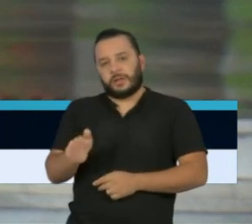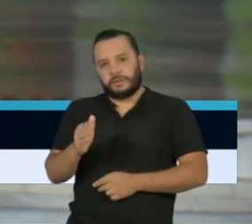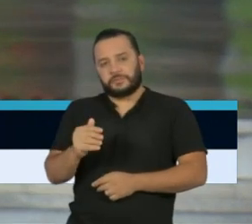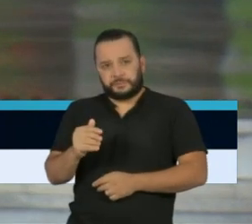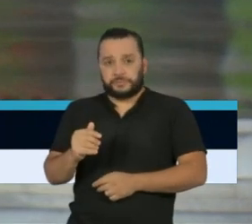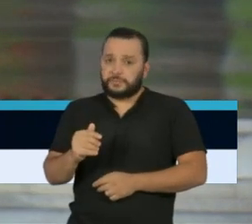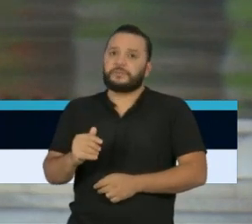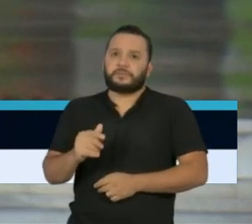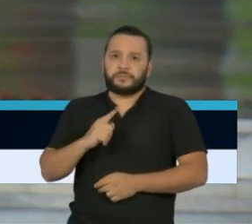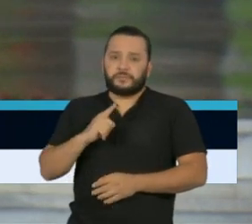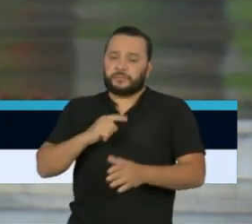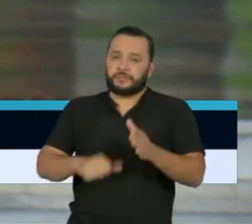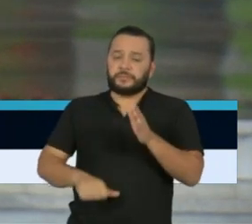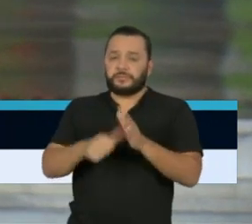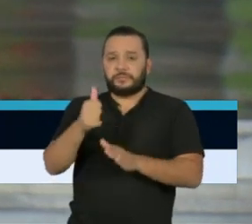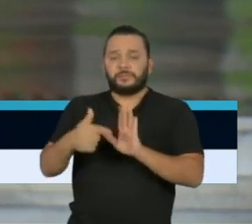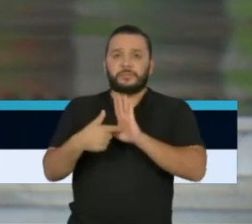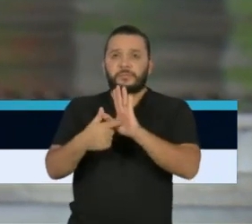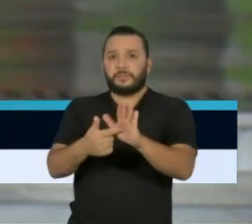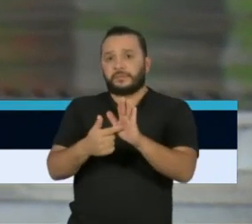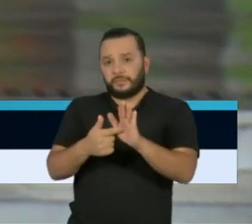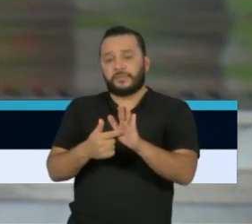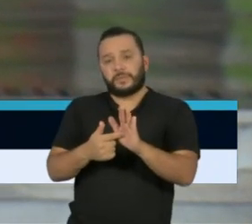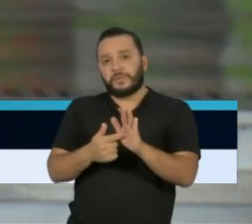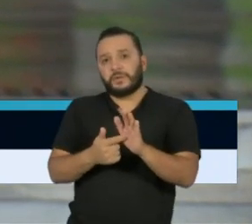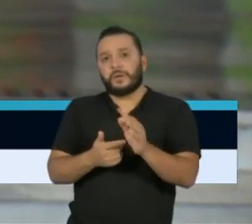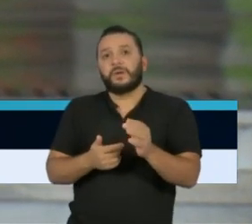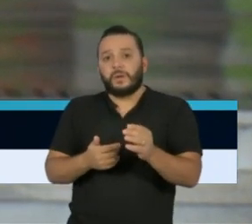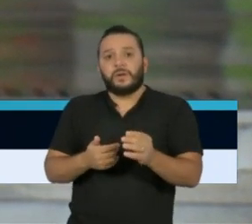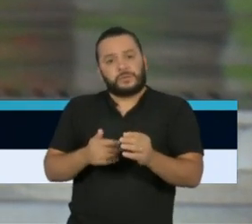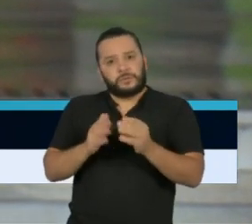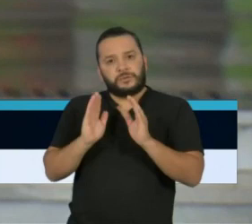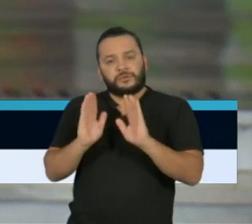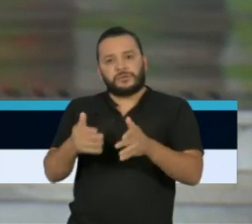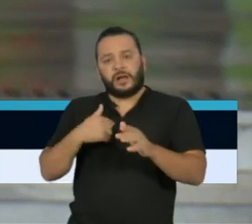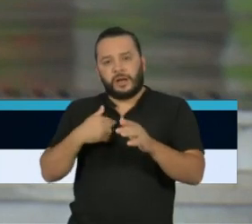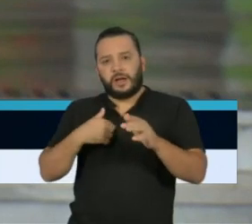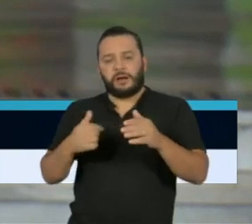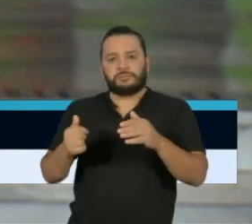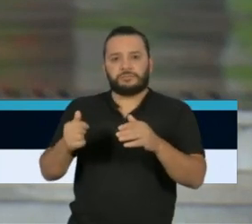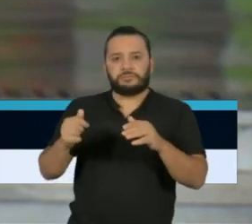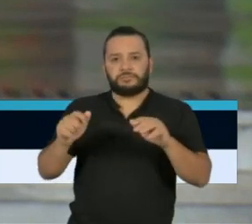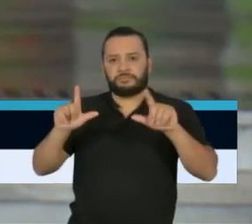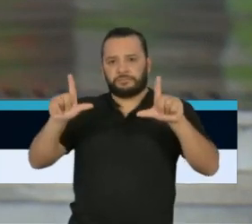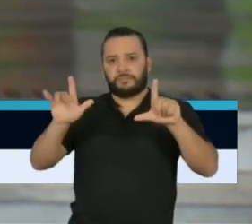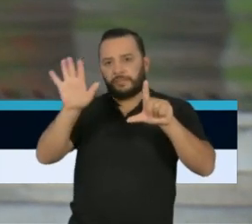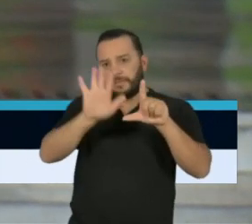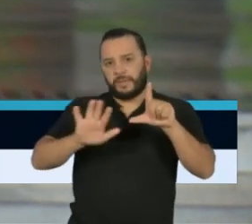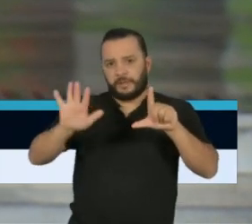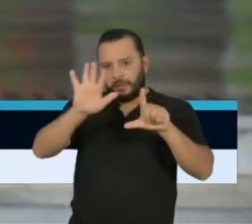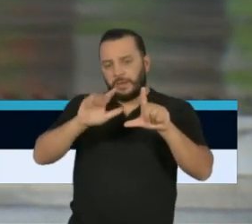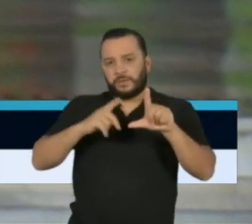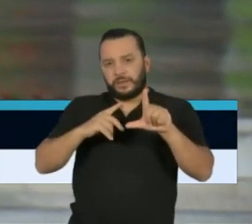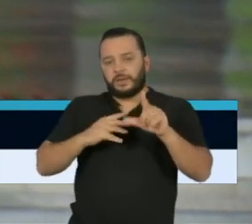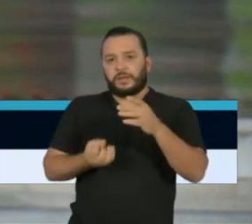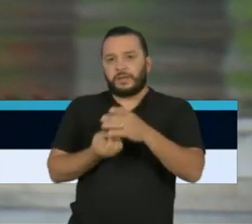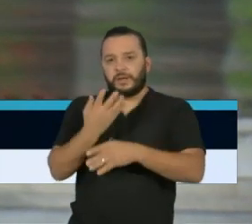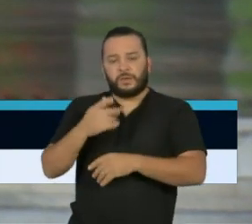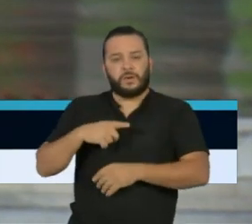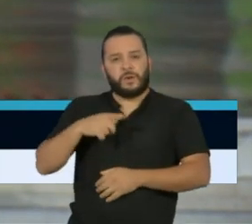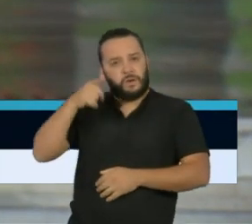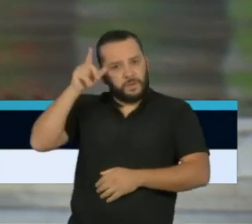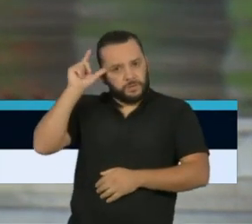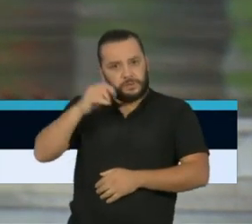modelo inédito, que a gente mostra os painéis conforme eles estão sendo construídos. Então, ontem mesmo houve divulgação no Jornal